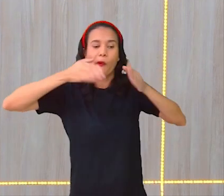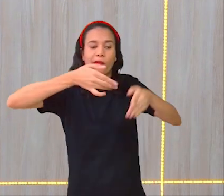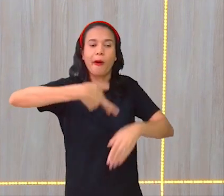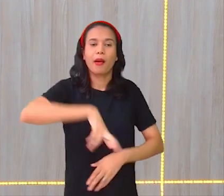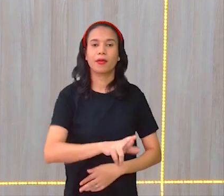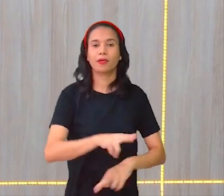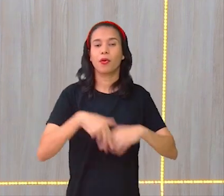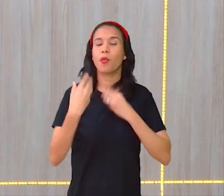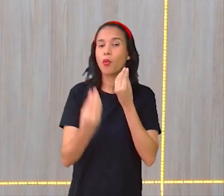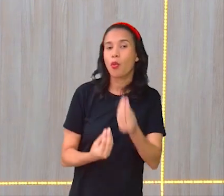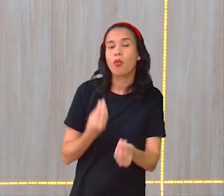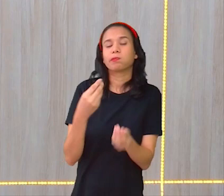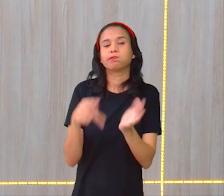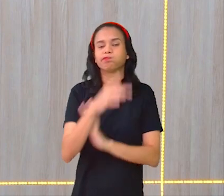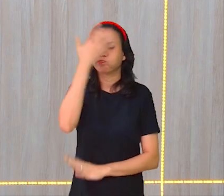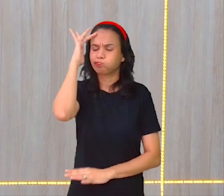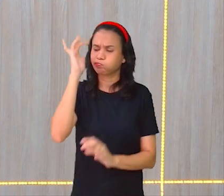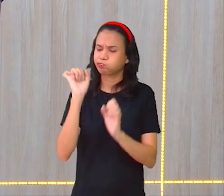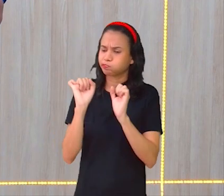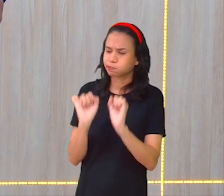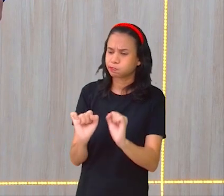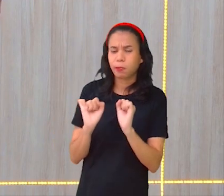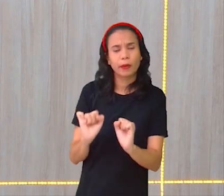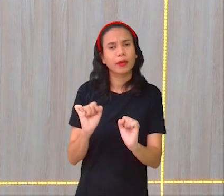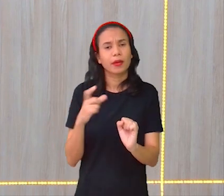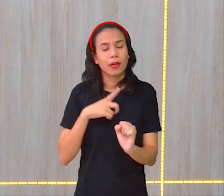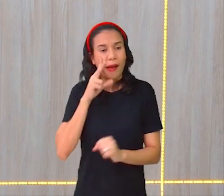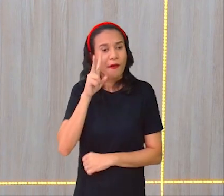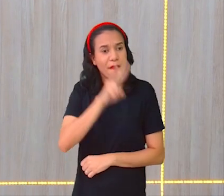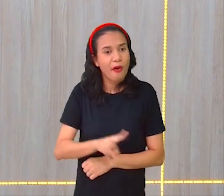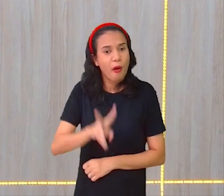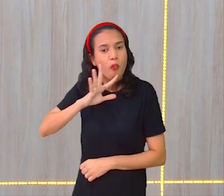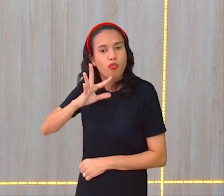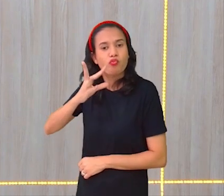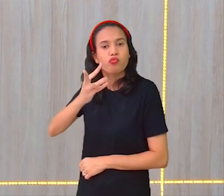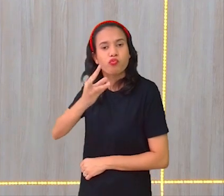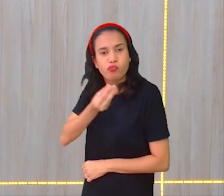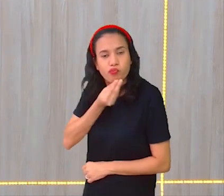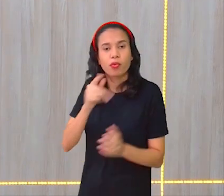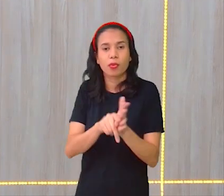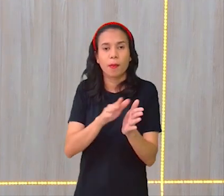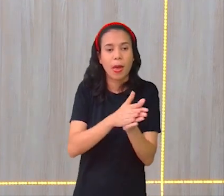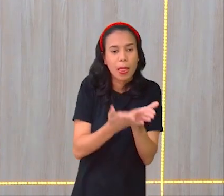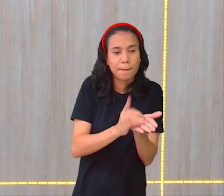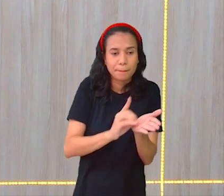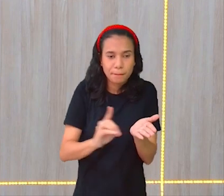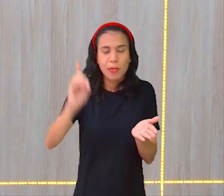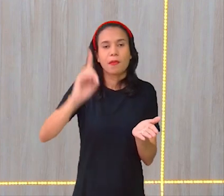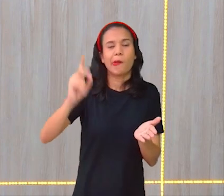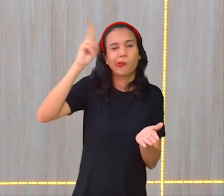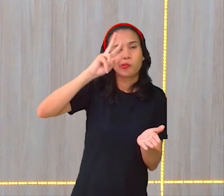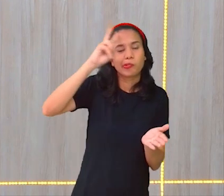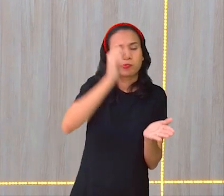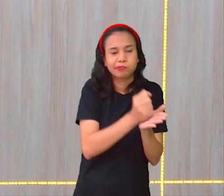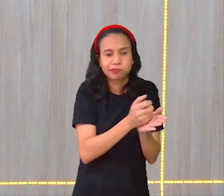uma forma de que as pessoas pudessem ter acesso ao conhecimento da Bíblia, das histórias da